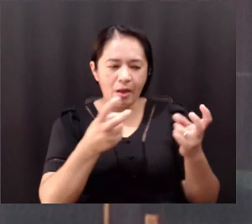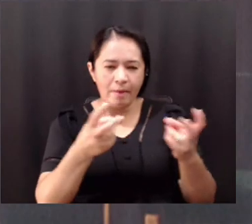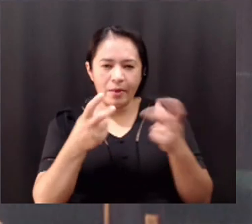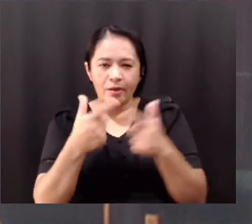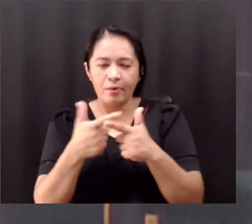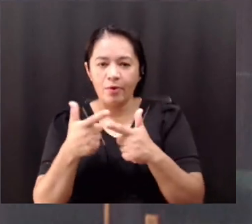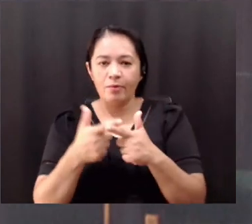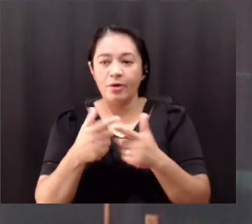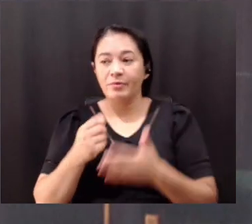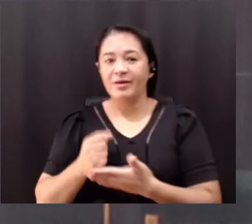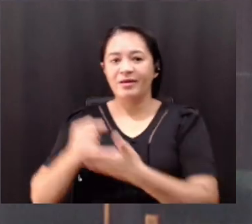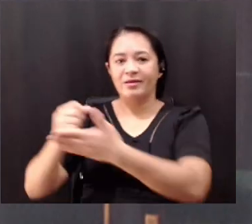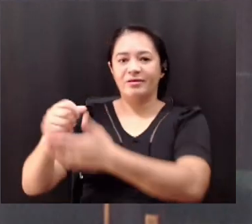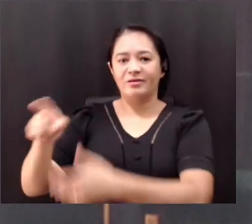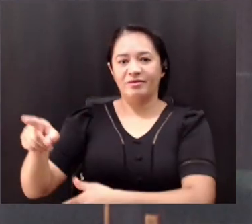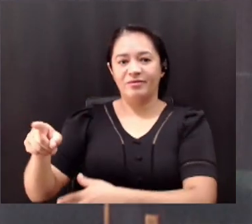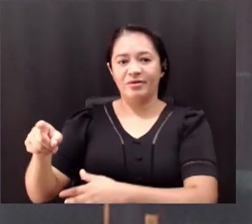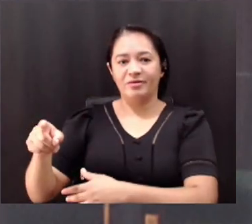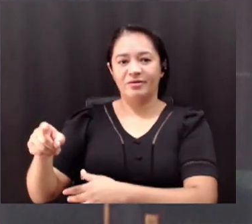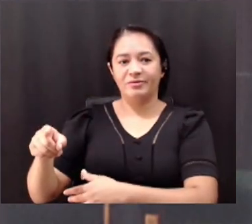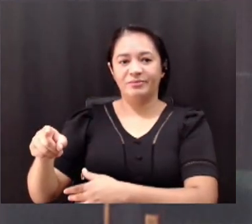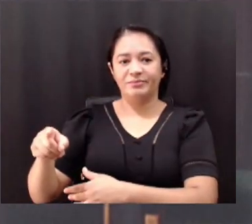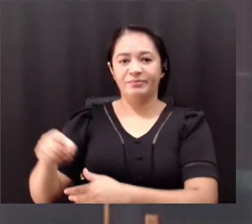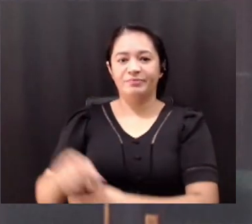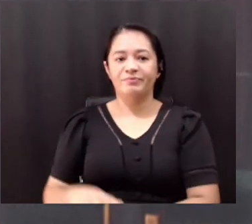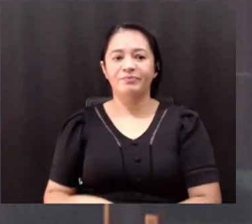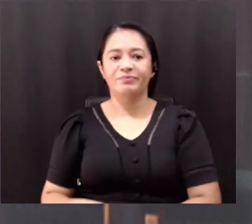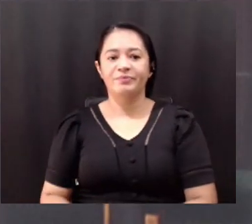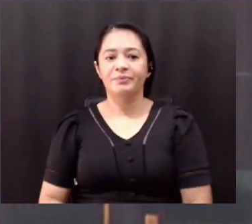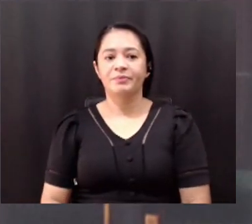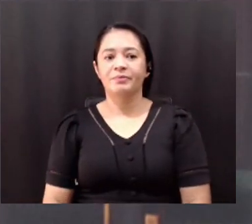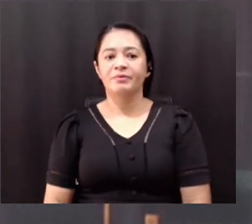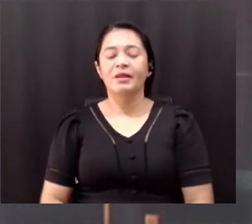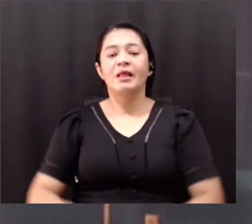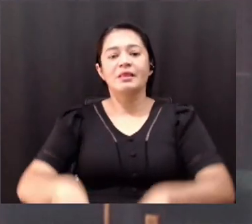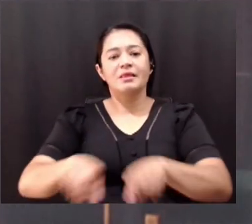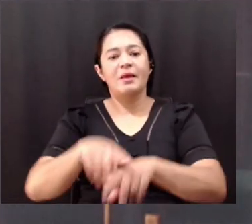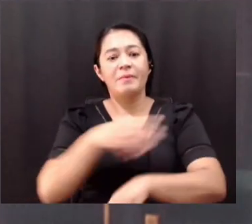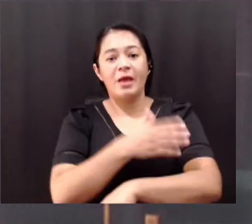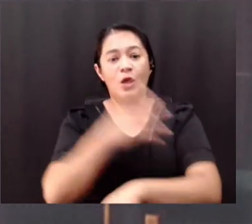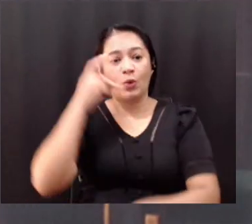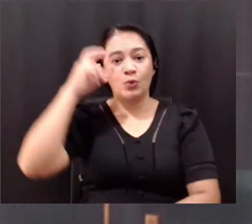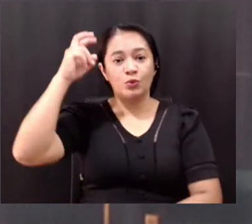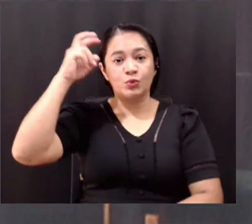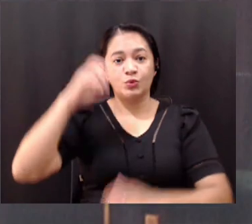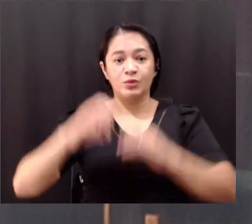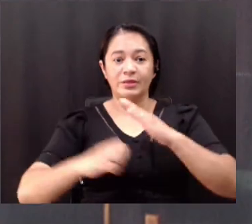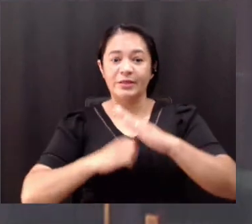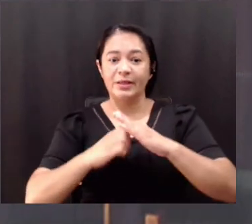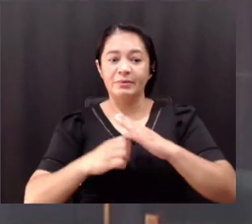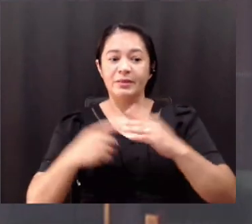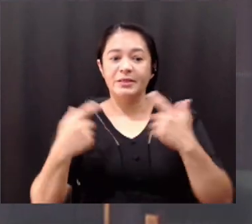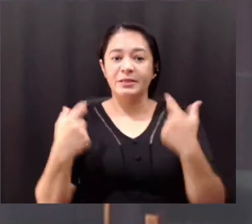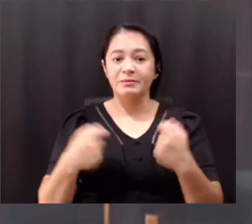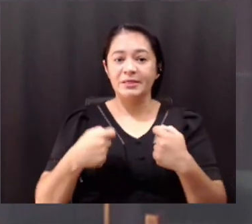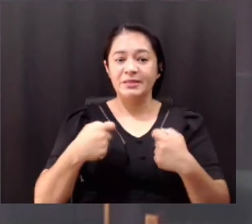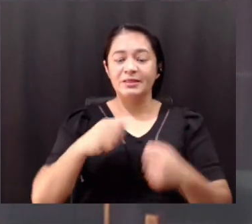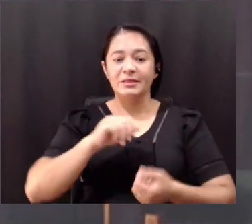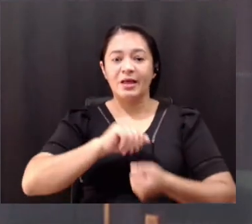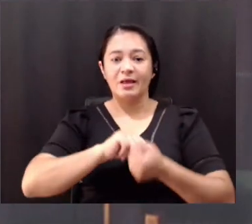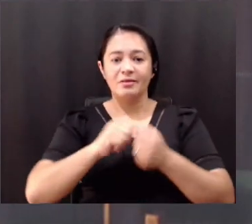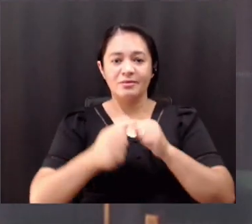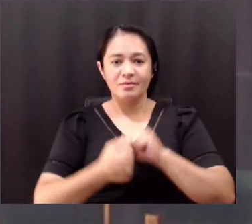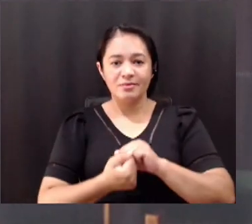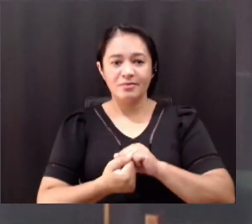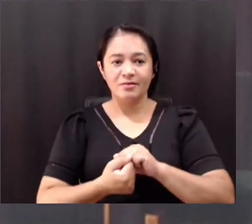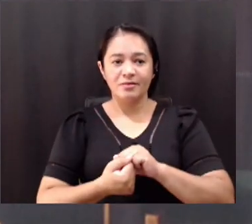empresa, falar, você tem que mudar. Agora, a cultura da empresa precisa se adaptar a esse novo cenário. Então, isso